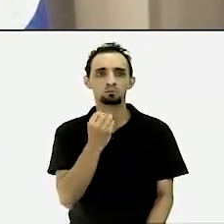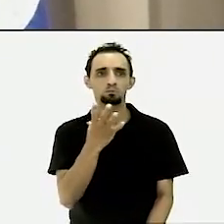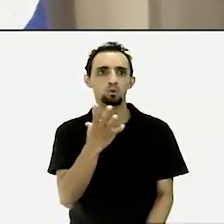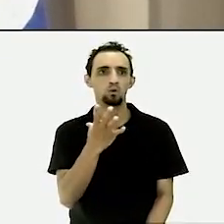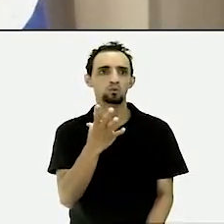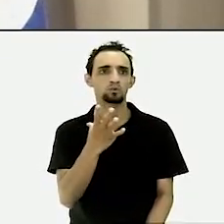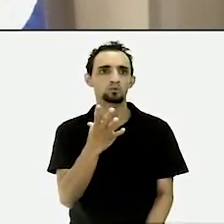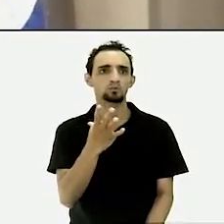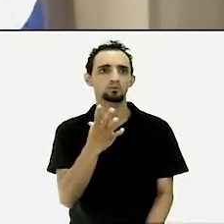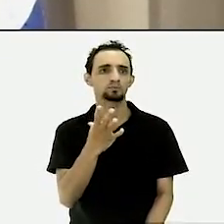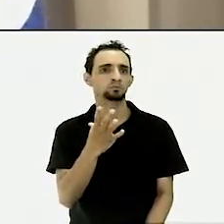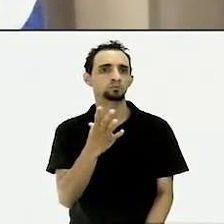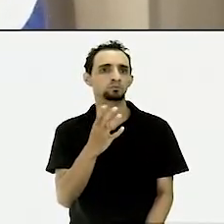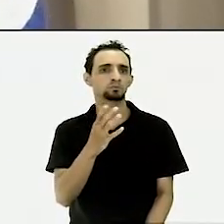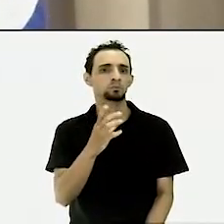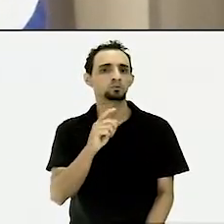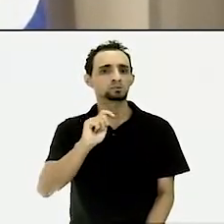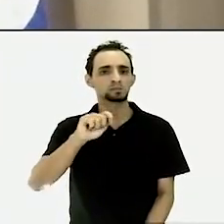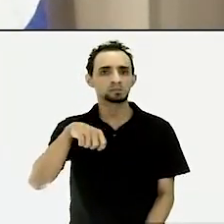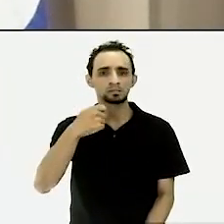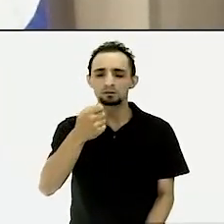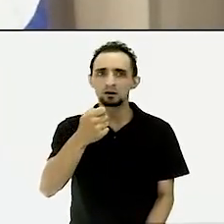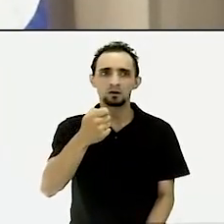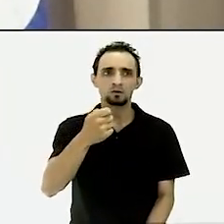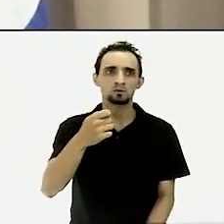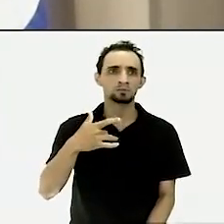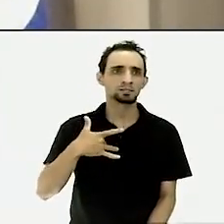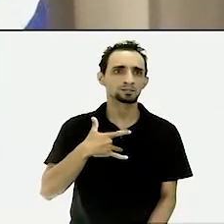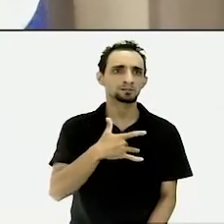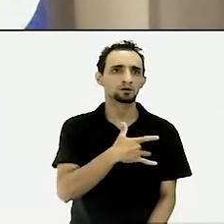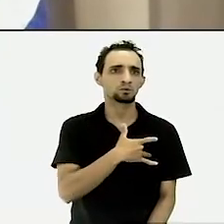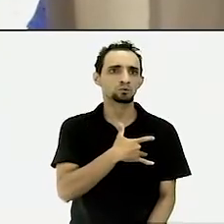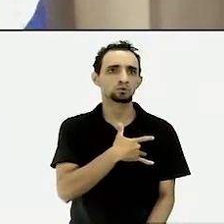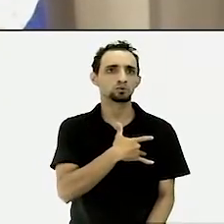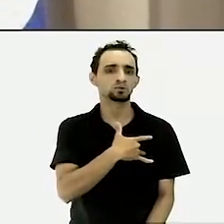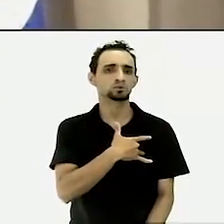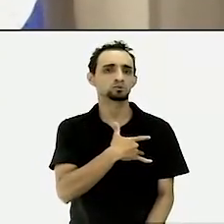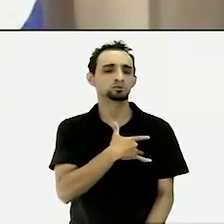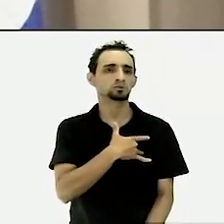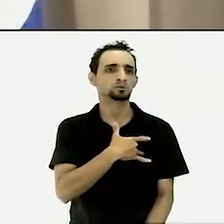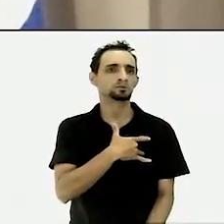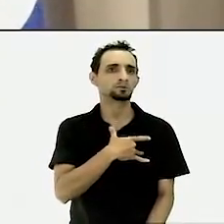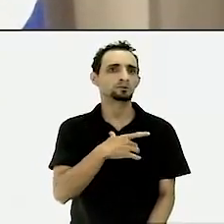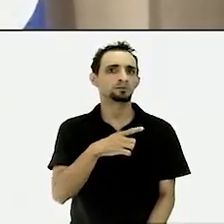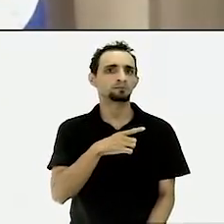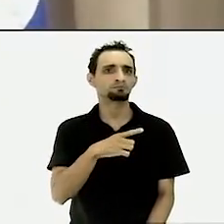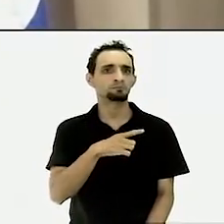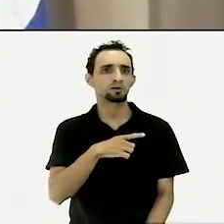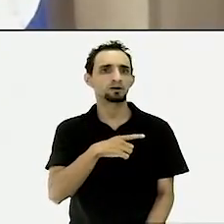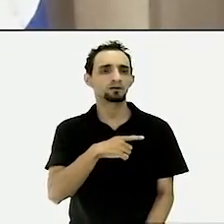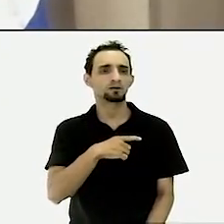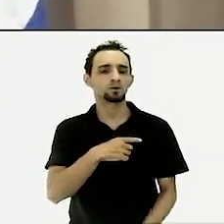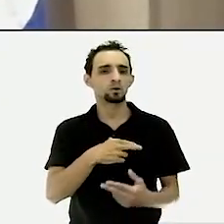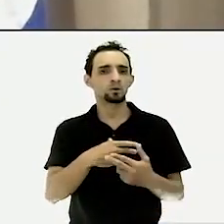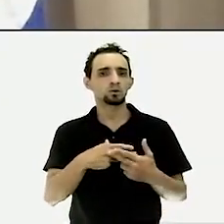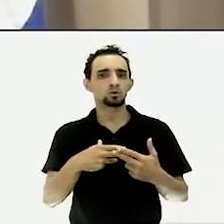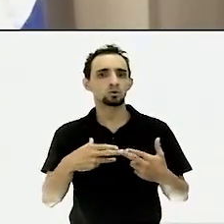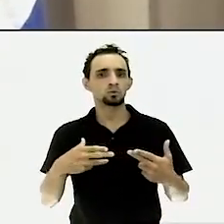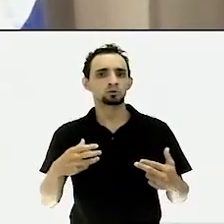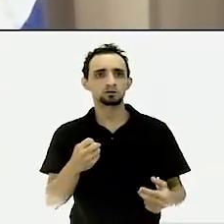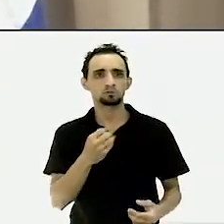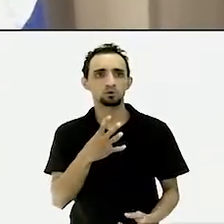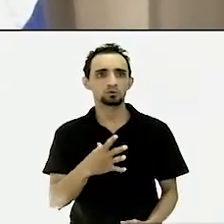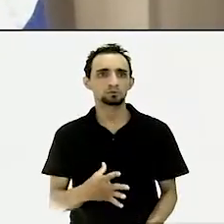para o hospital, que tem cumprido o seu papel, como rege o contrato feito pelo nosso